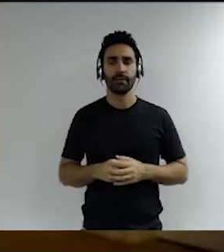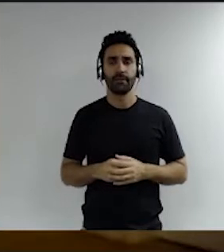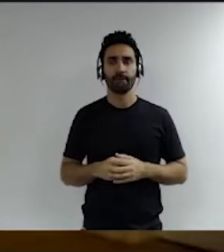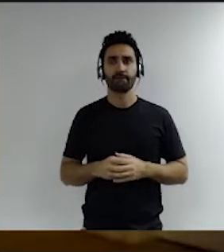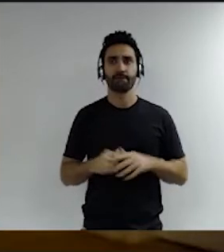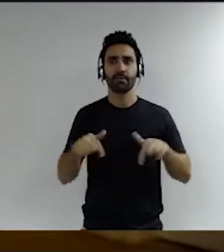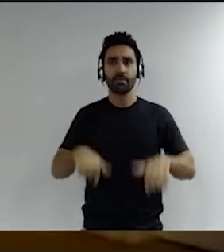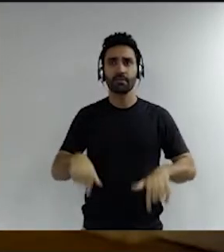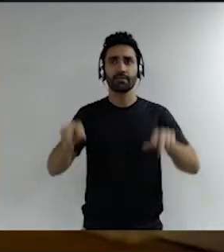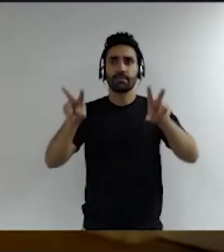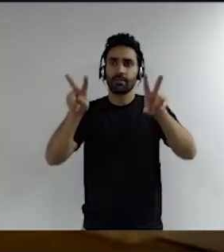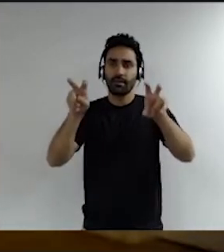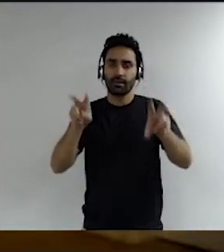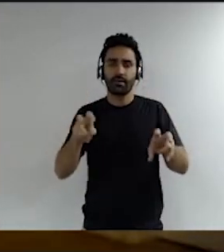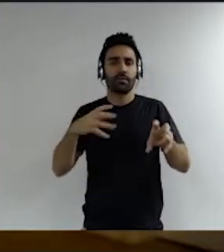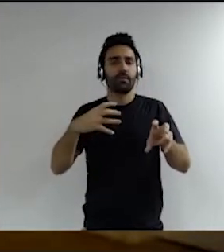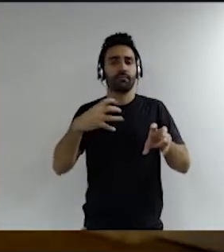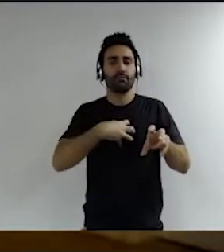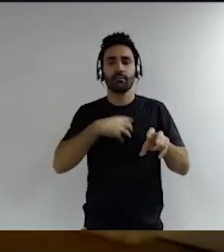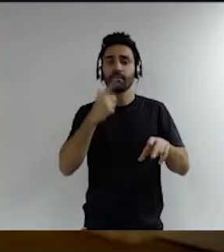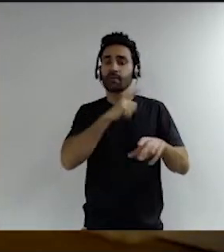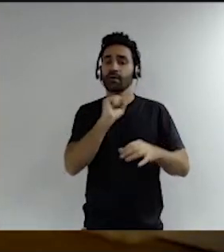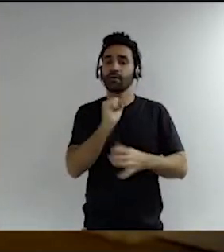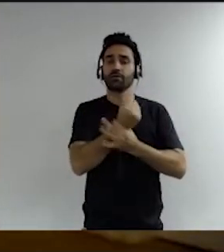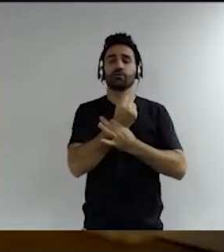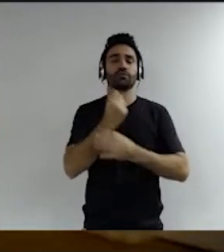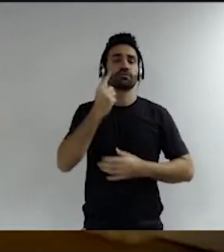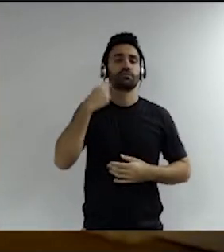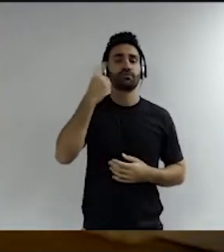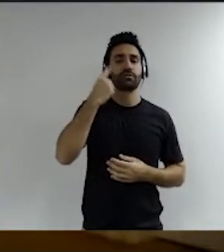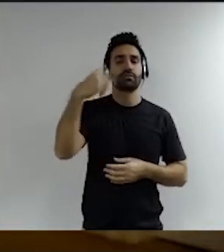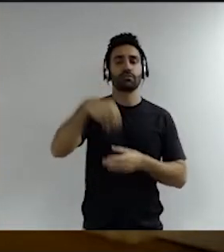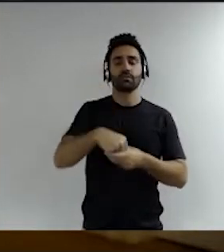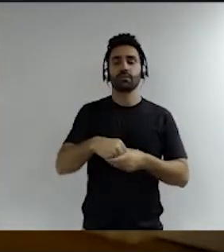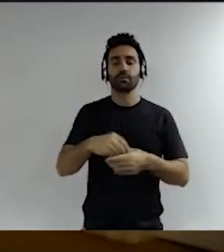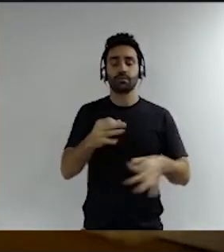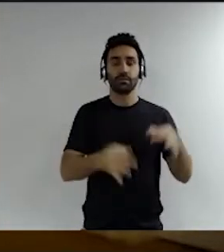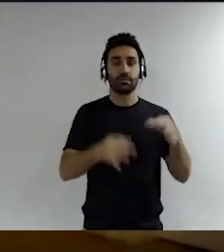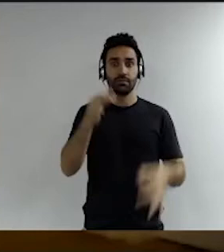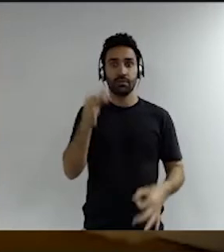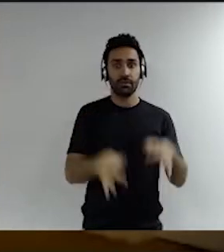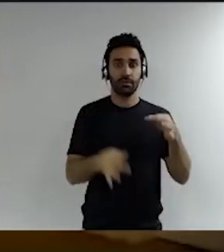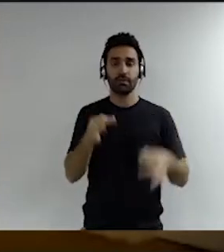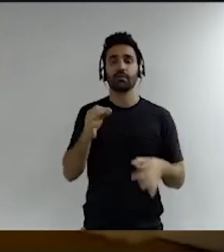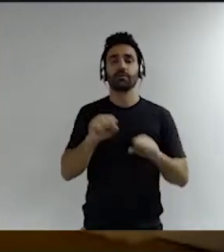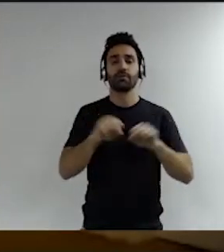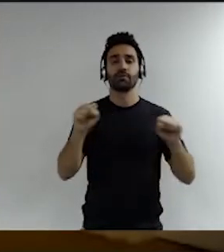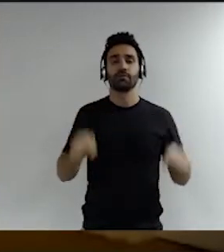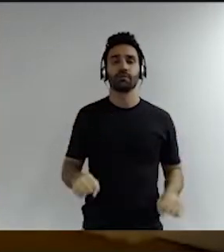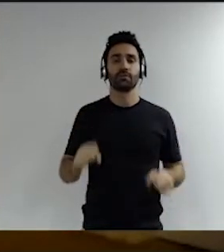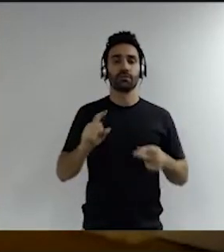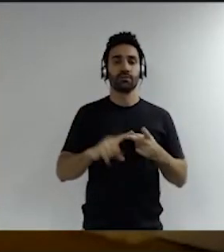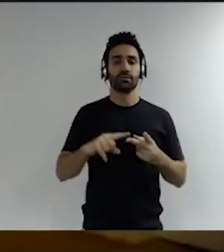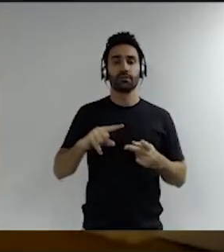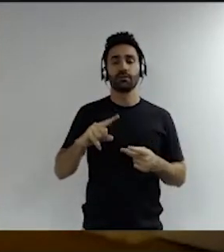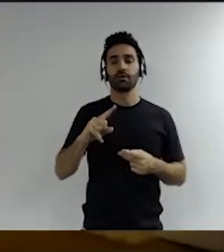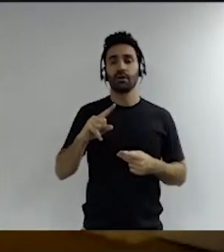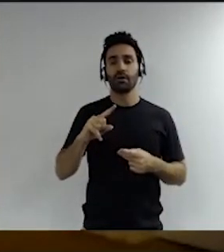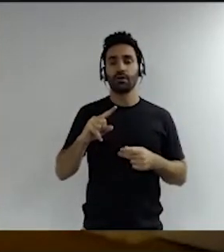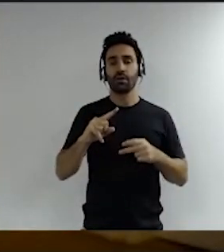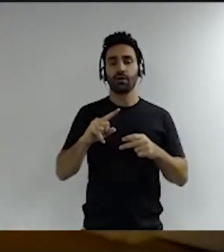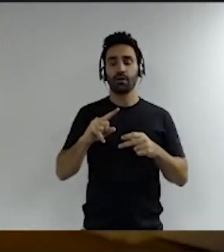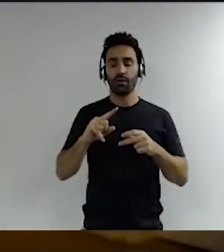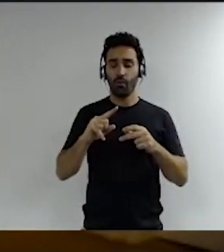o tema fala em garantia da advocacia no sistema de julgamentos virtuais e de videoconferência,